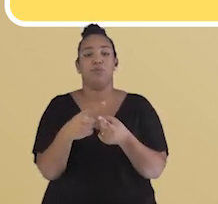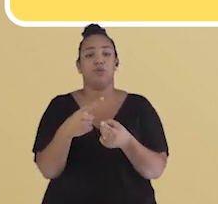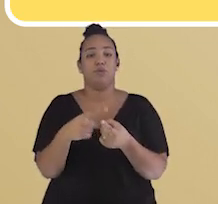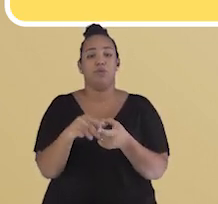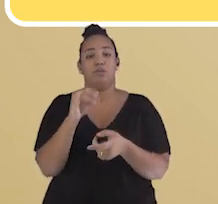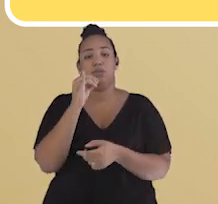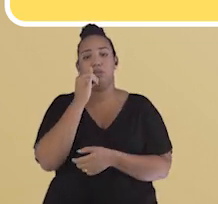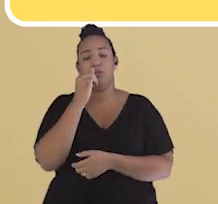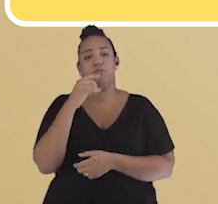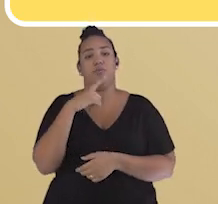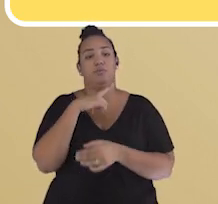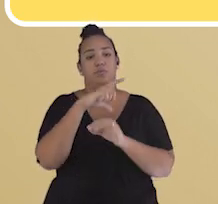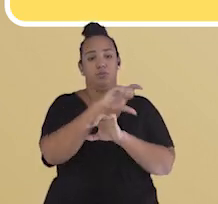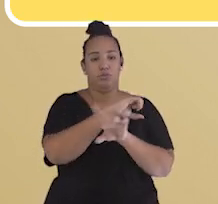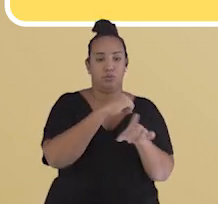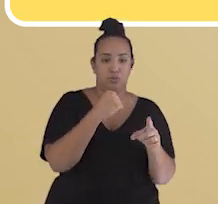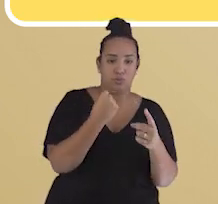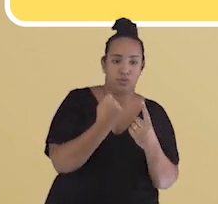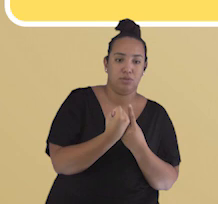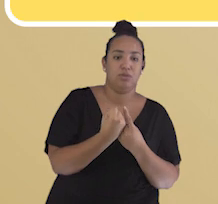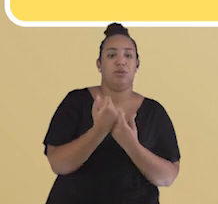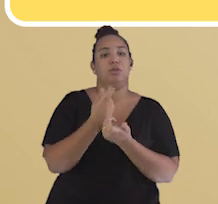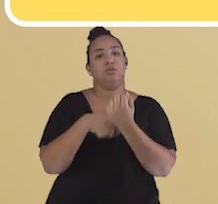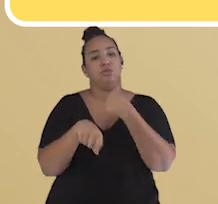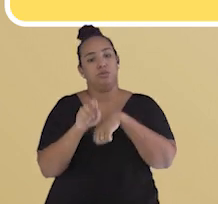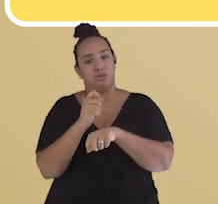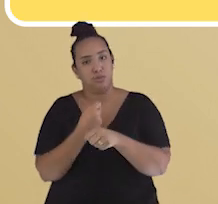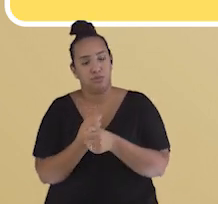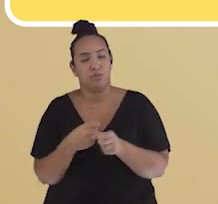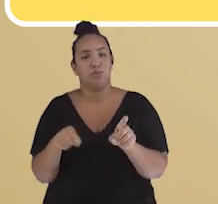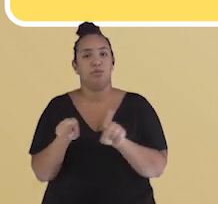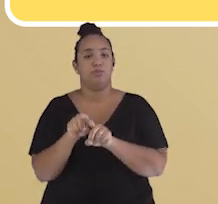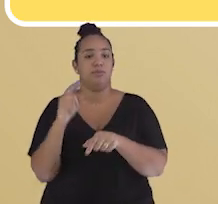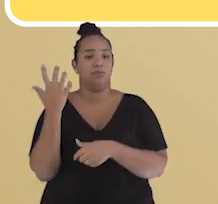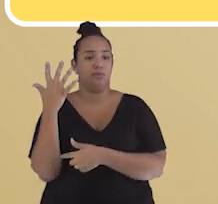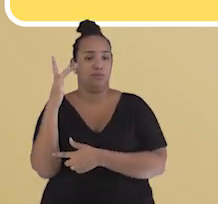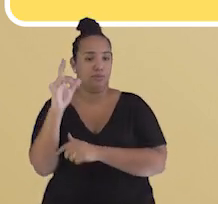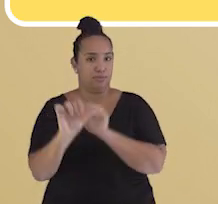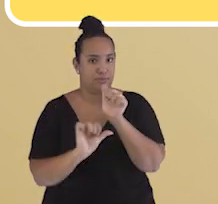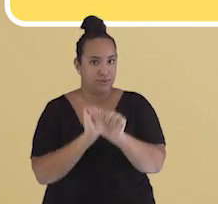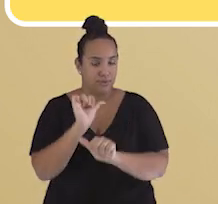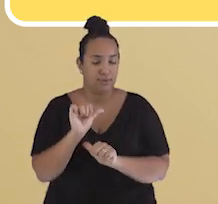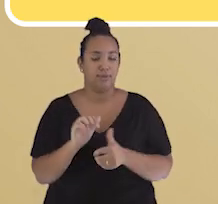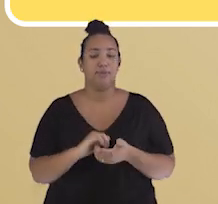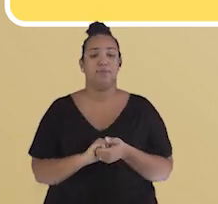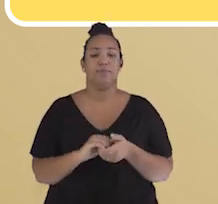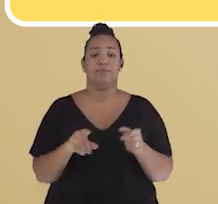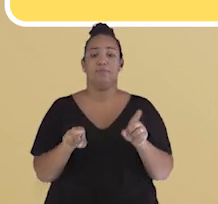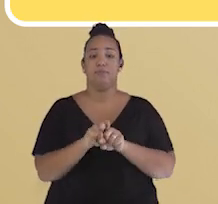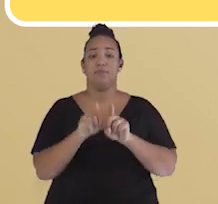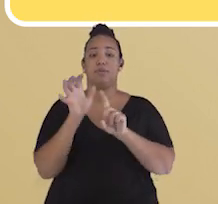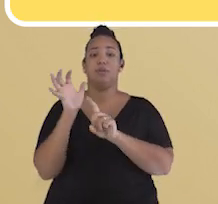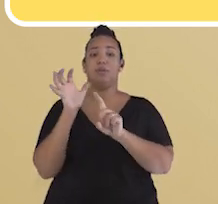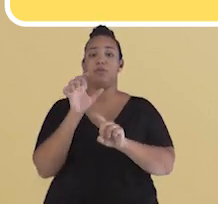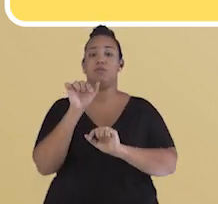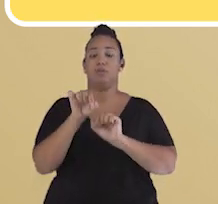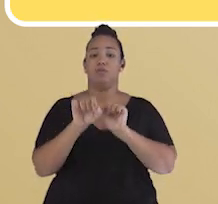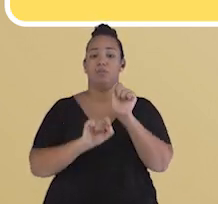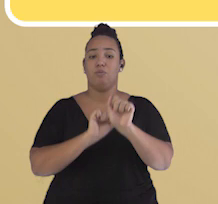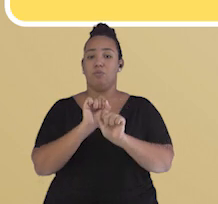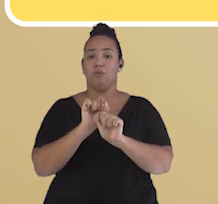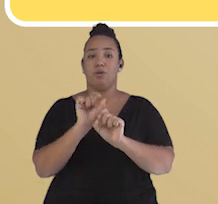que acontecem nos aspectos sociais, econômicos e ambientais, e que esses impactos podem